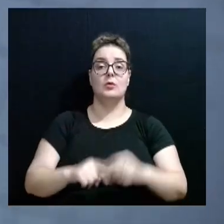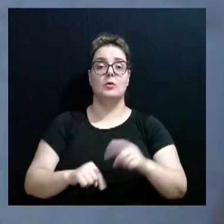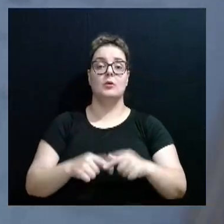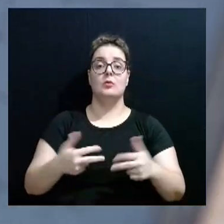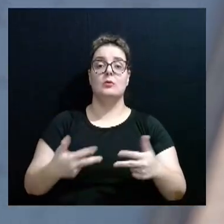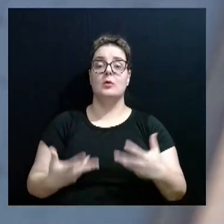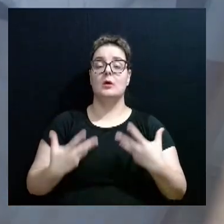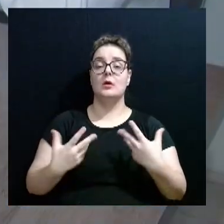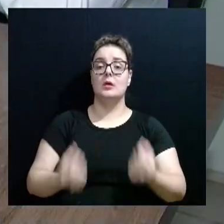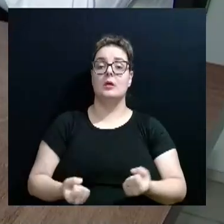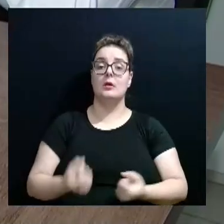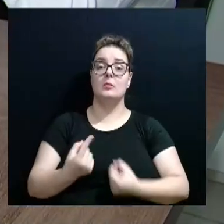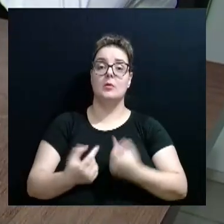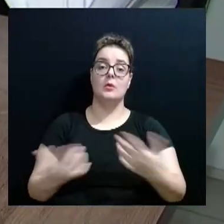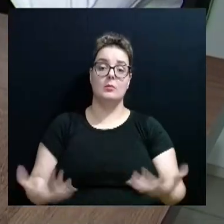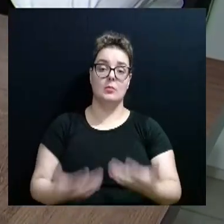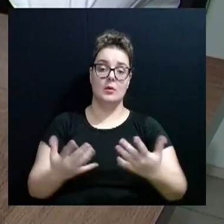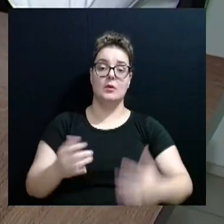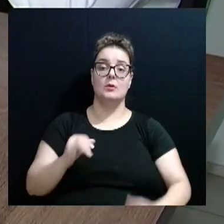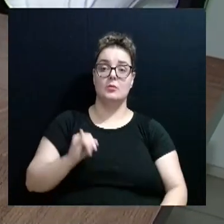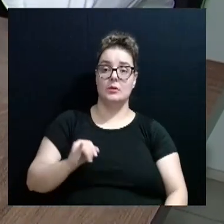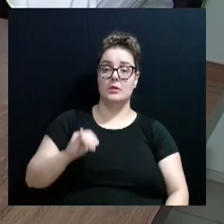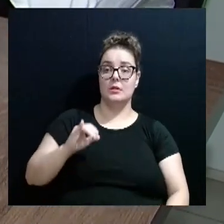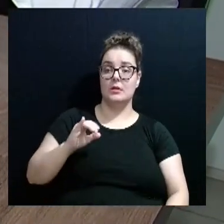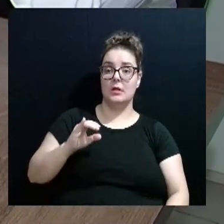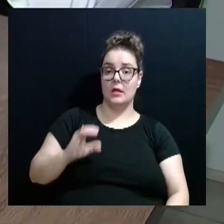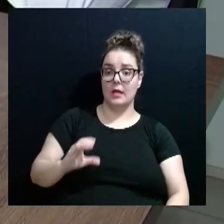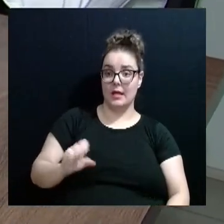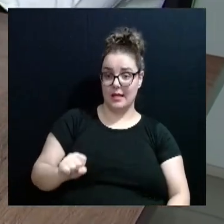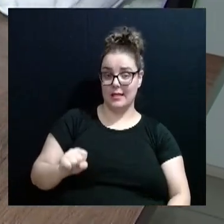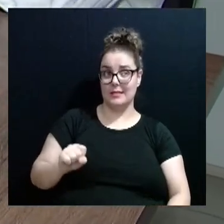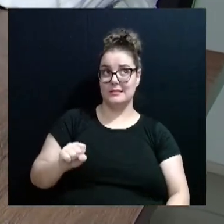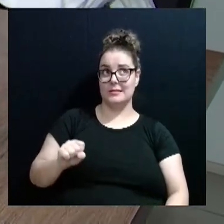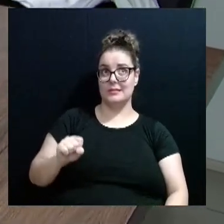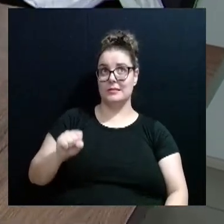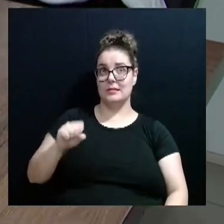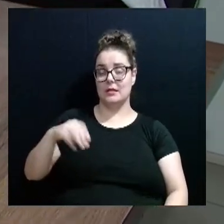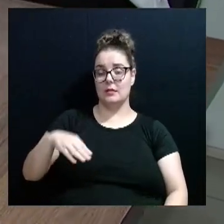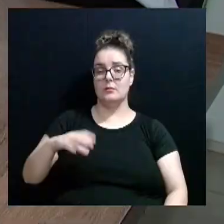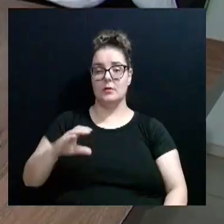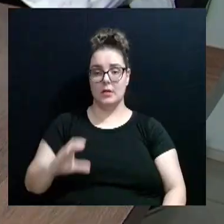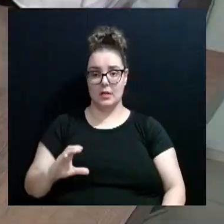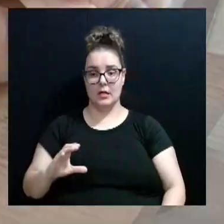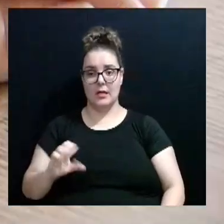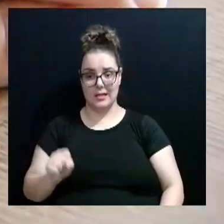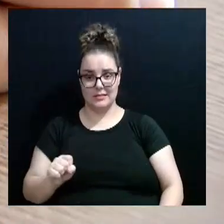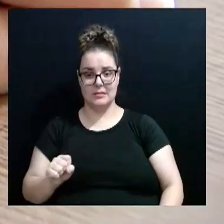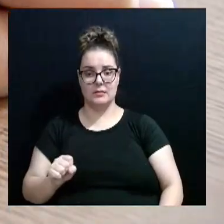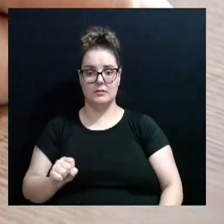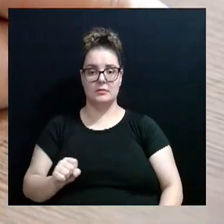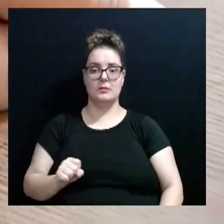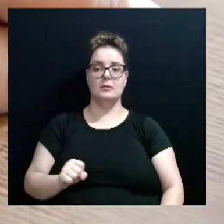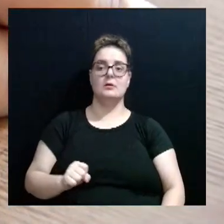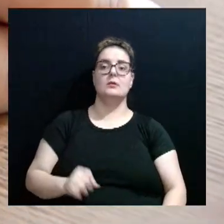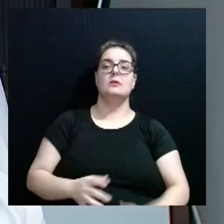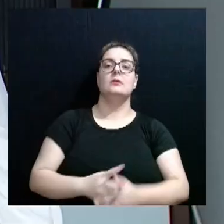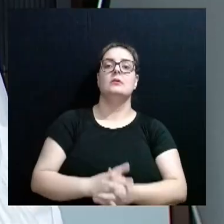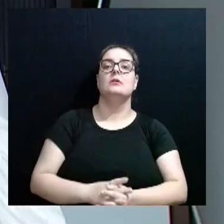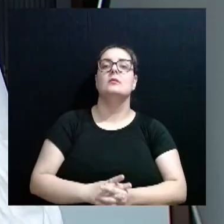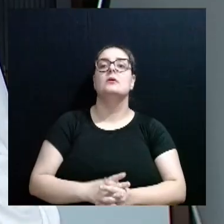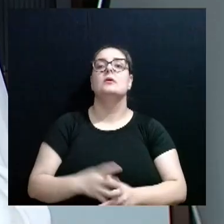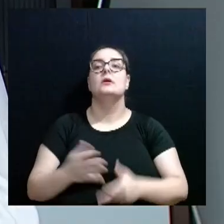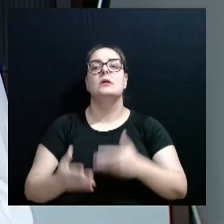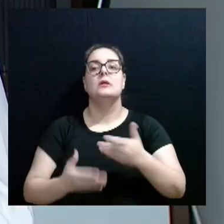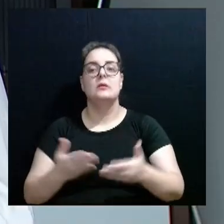do ICMS, Imposto sobre Circulação de Mercadorias e Serviços, como isenção ou redução de impostos.